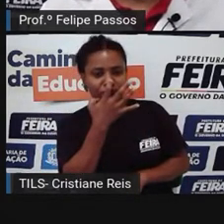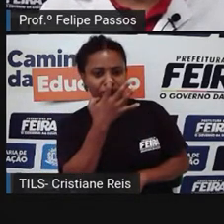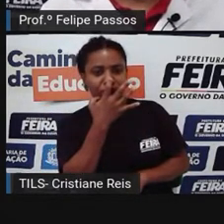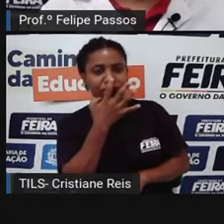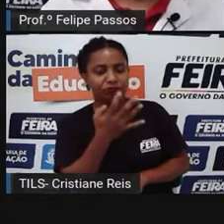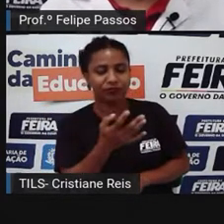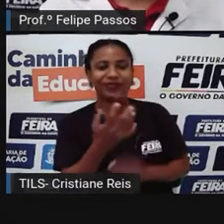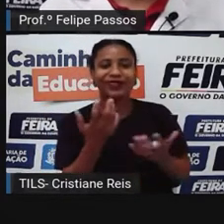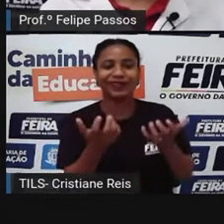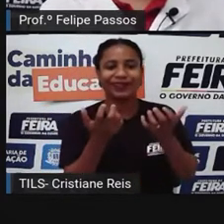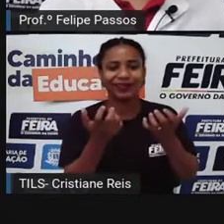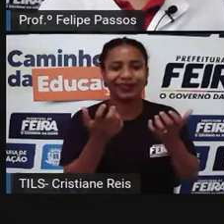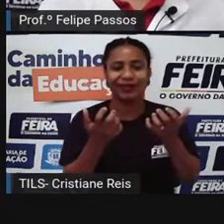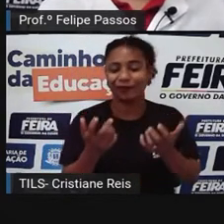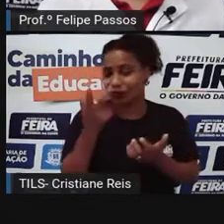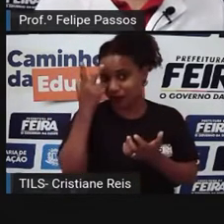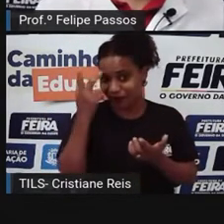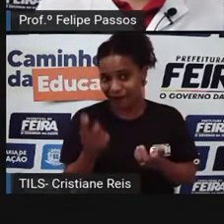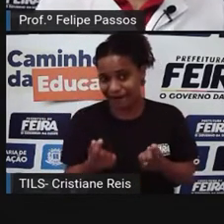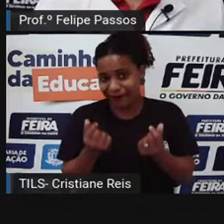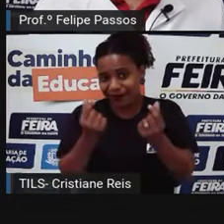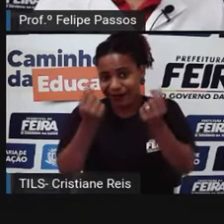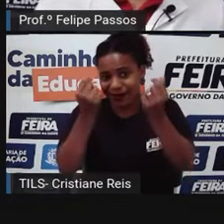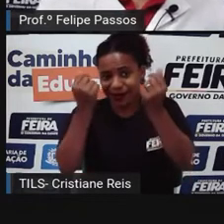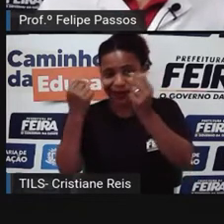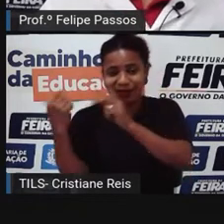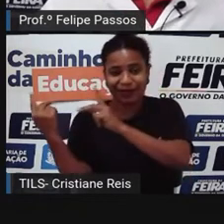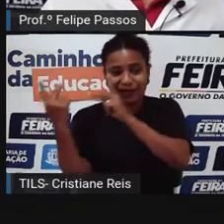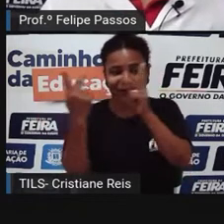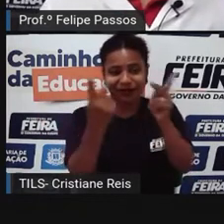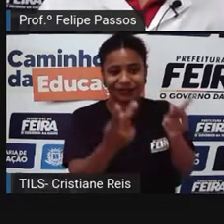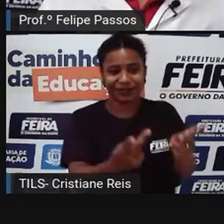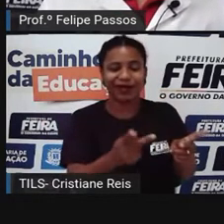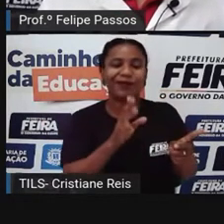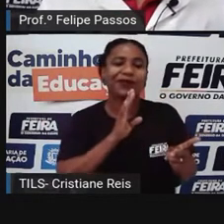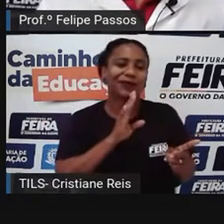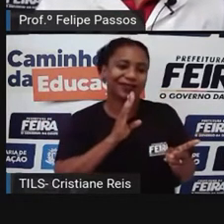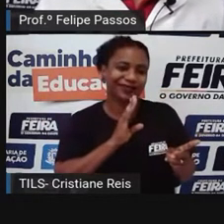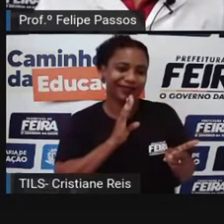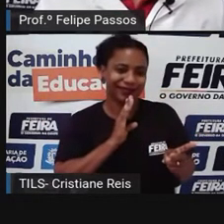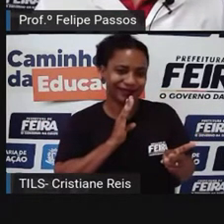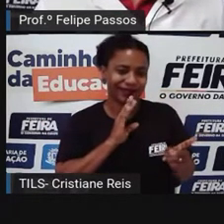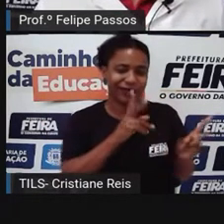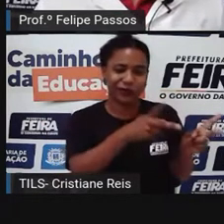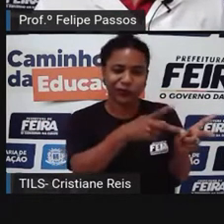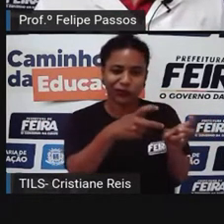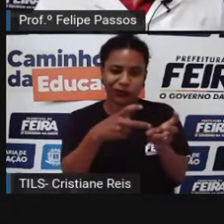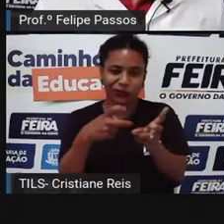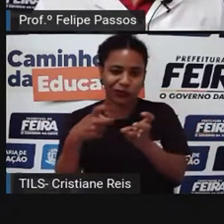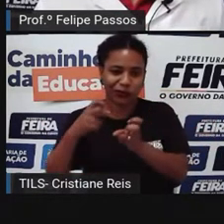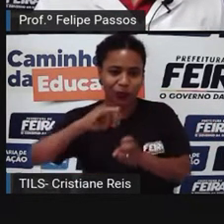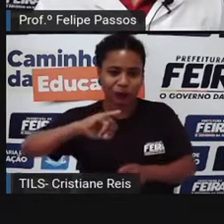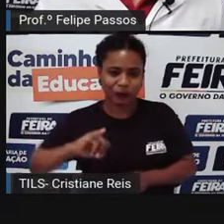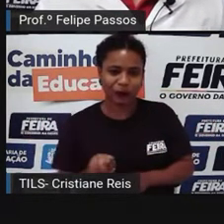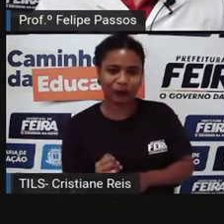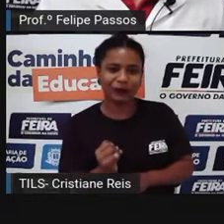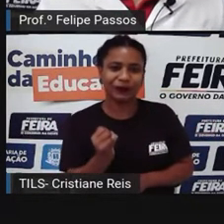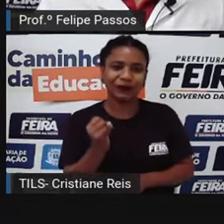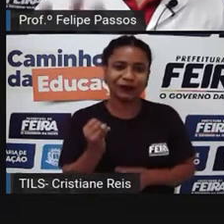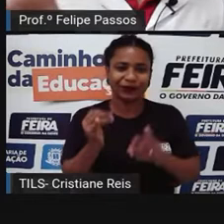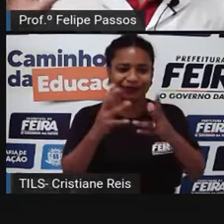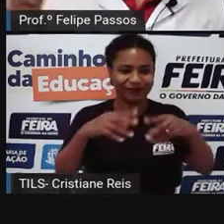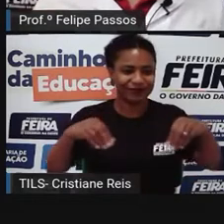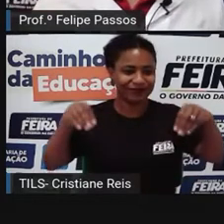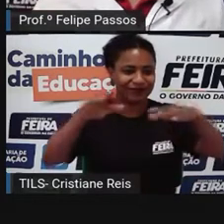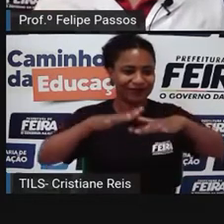queria vir aqui, os ricos, né, queriam vir para conhecer e para explorar o nosso território. Então, o Brasil, desde o começo,